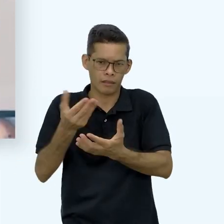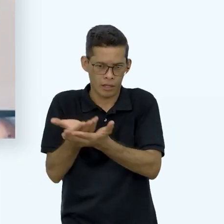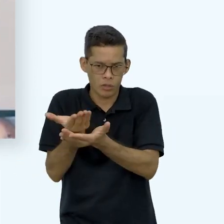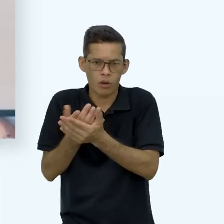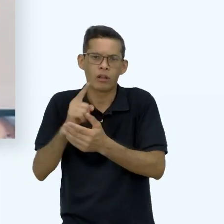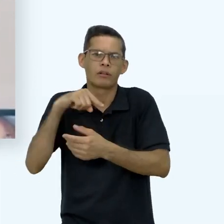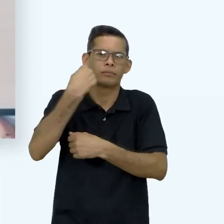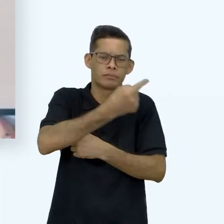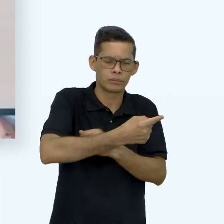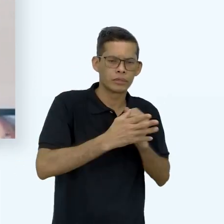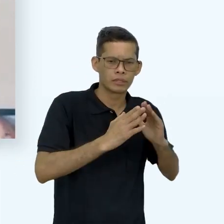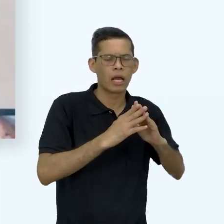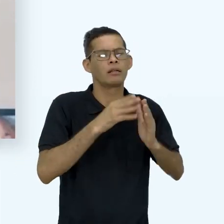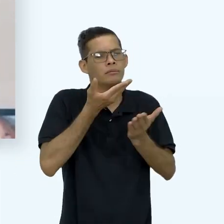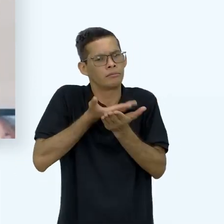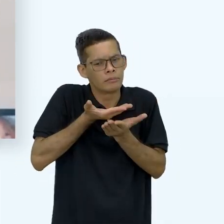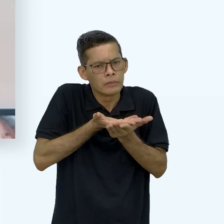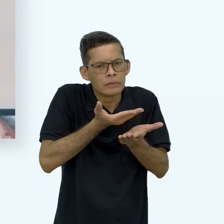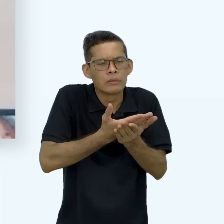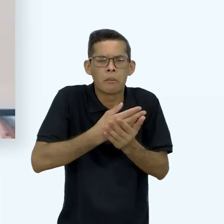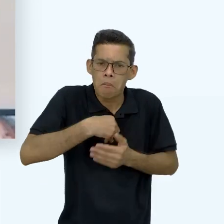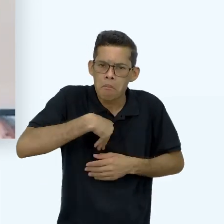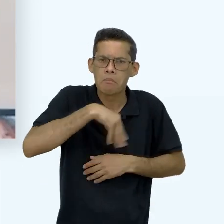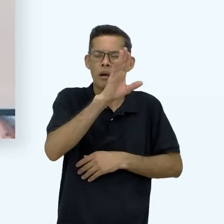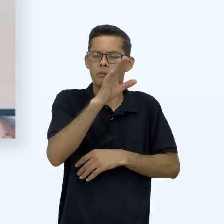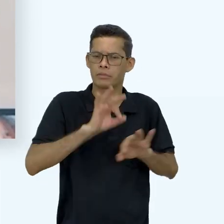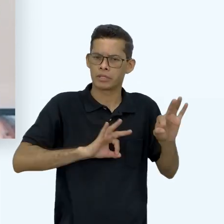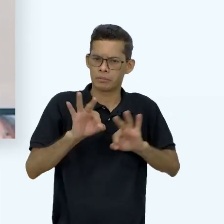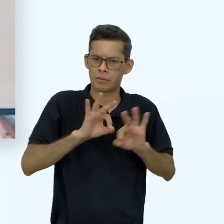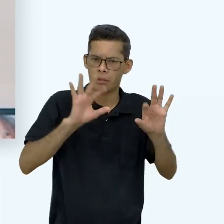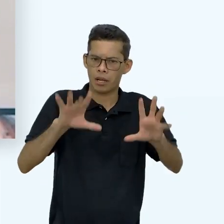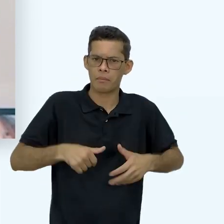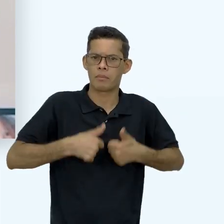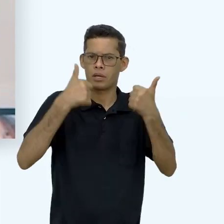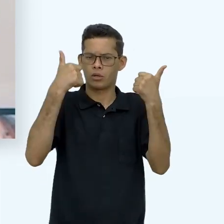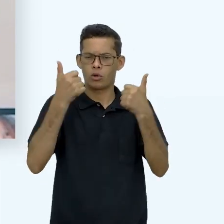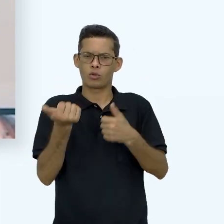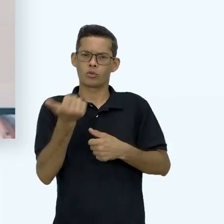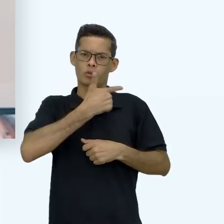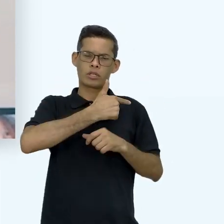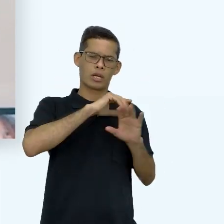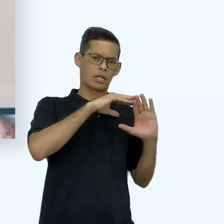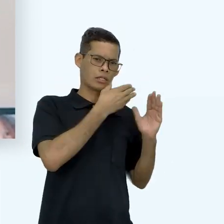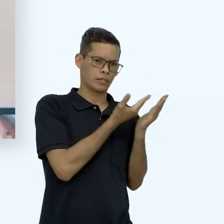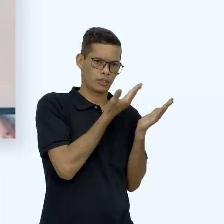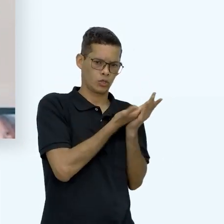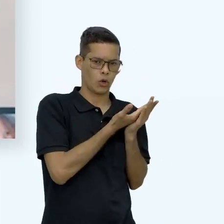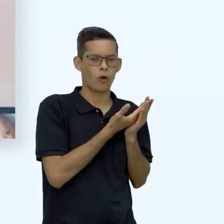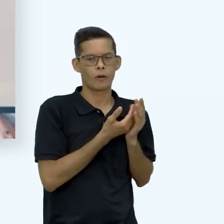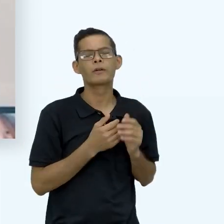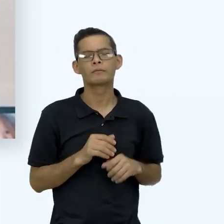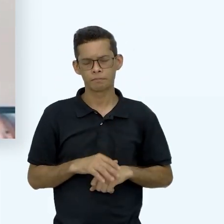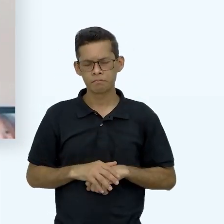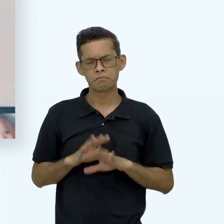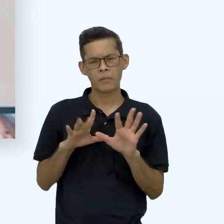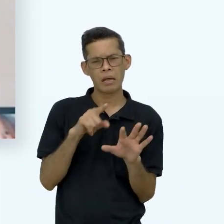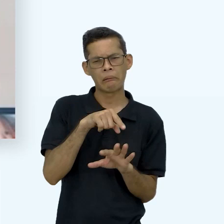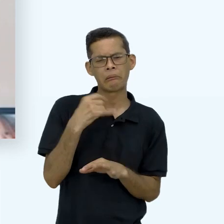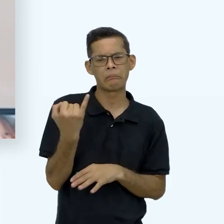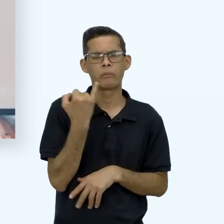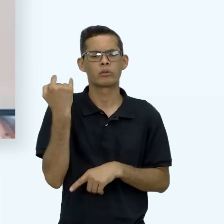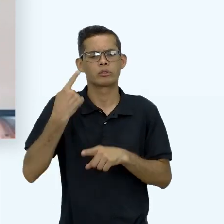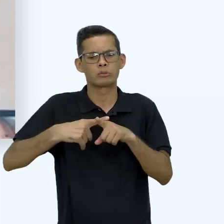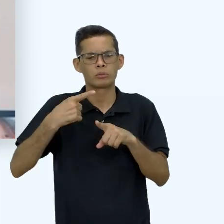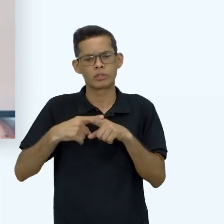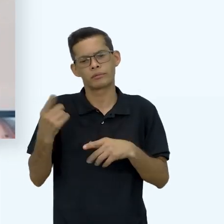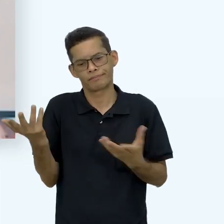isso diariamente para estar melhor preparado do que quando você saiu da escola. Por que isso é tão importante? Porque na prática